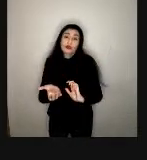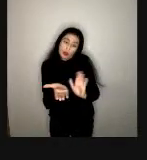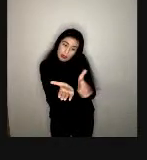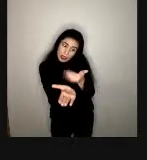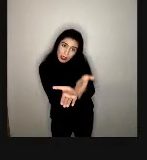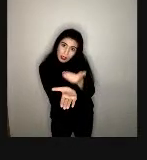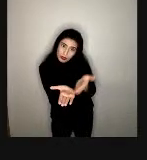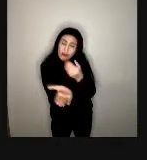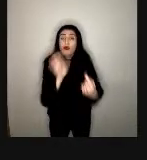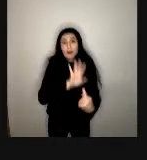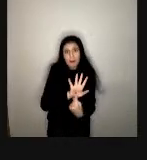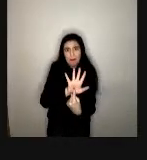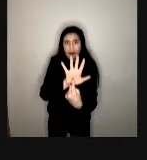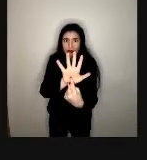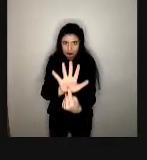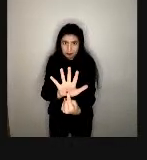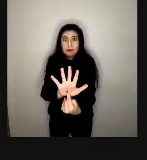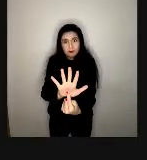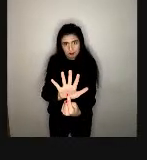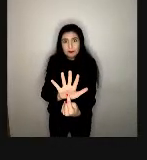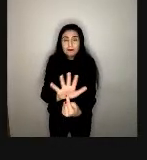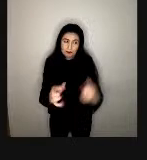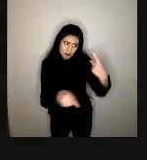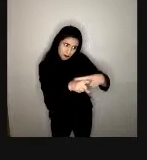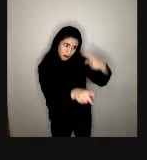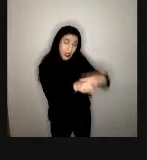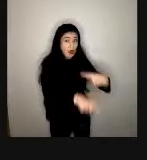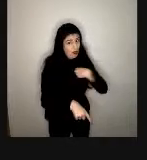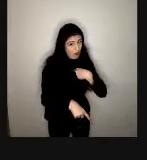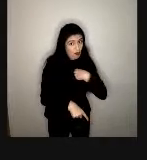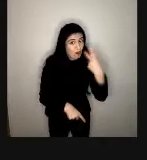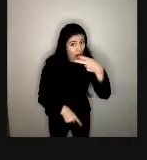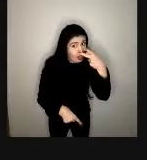ela na exposição, né? Porque, como eu disse antes,